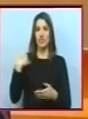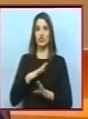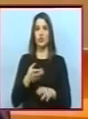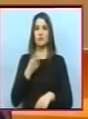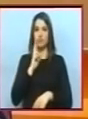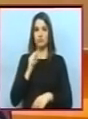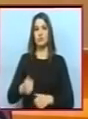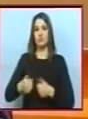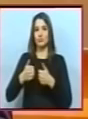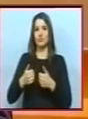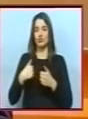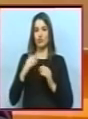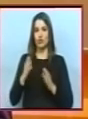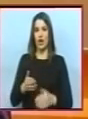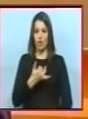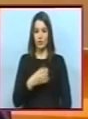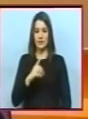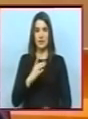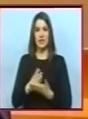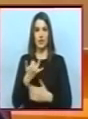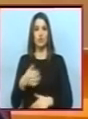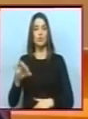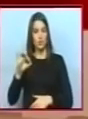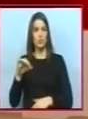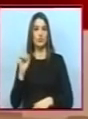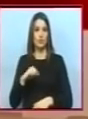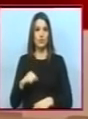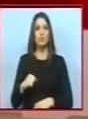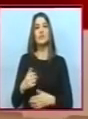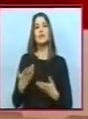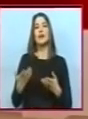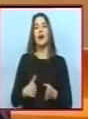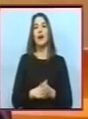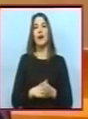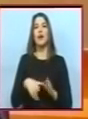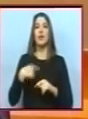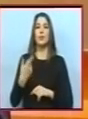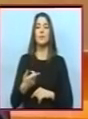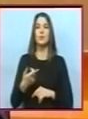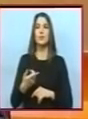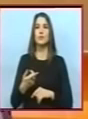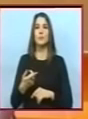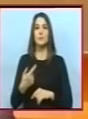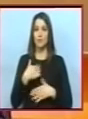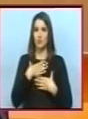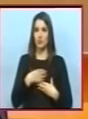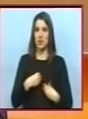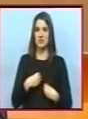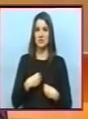fui bastonário. 2006 ou 2008, certo? De 2006 a 2008. Penso que tive um... Gostou da